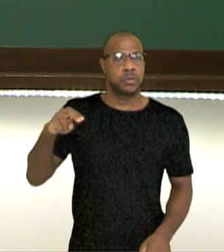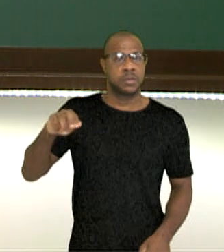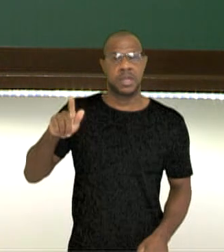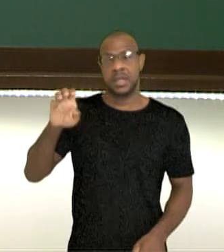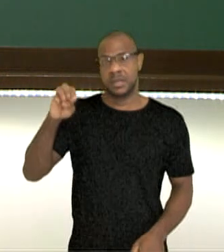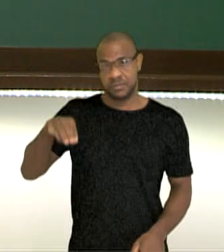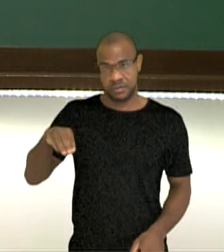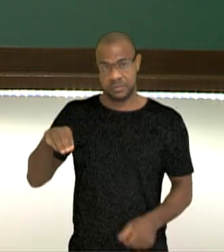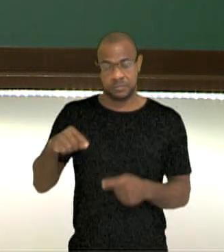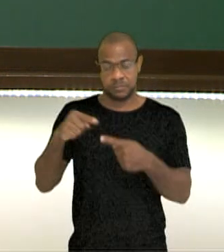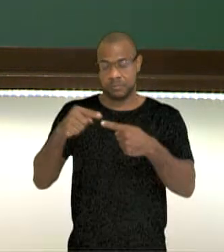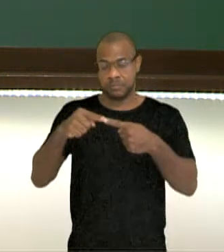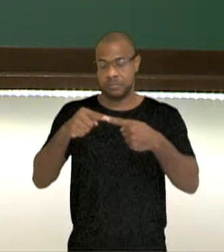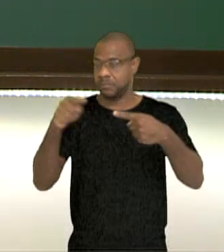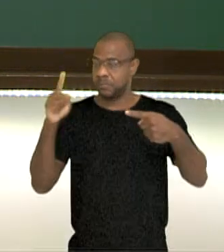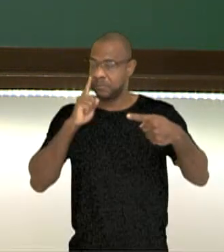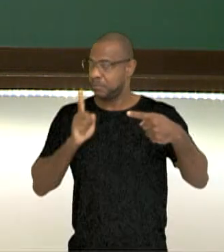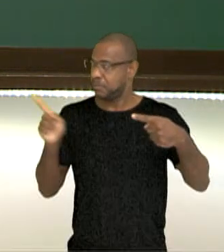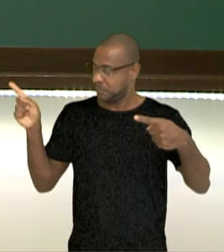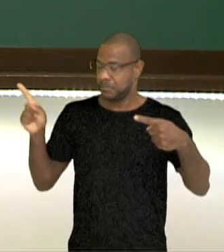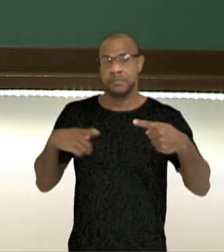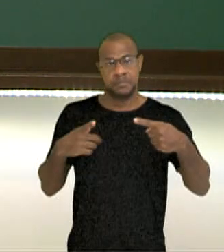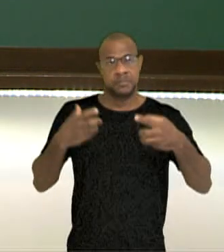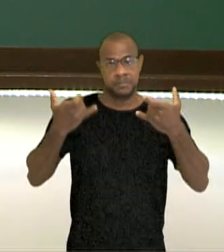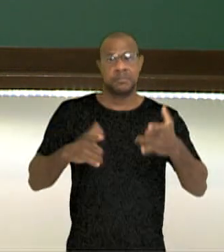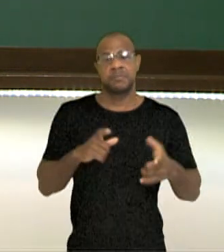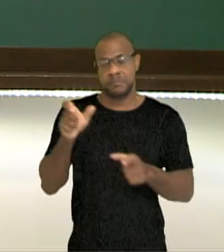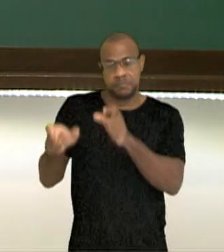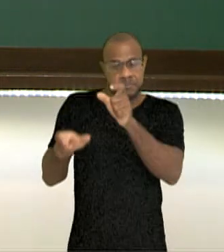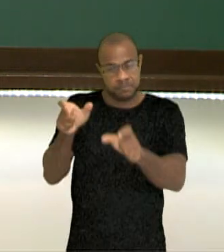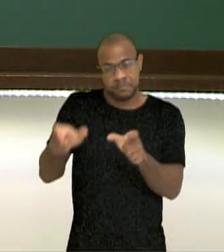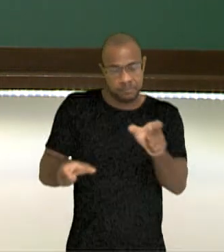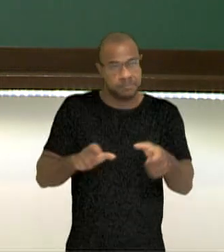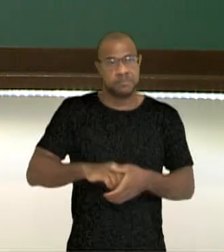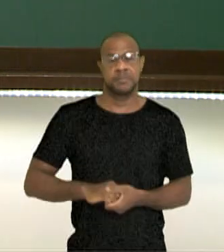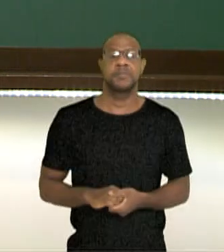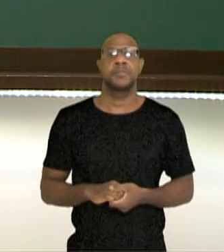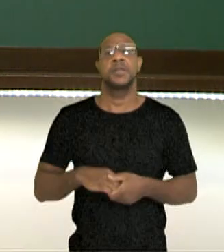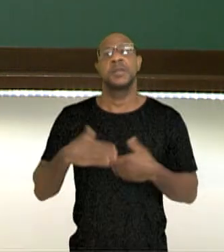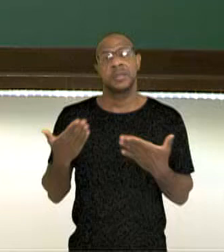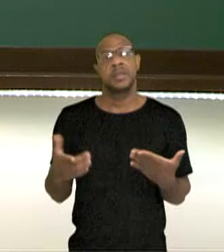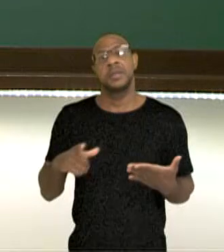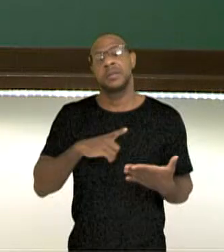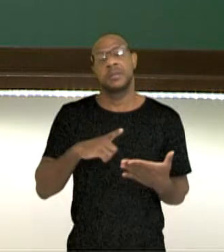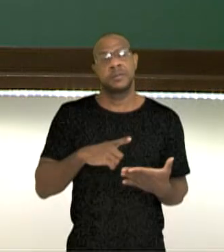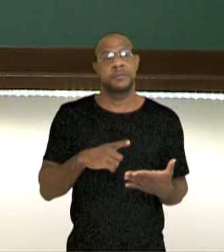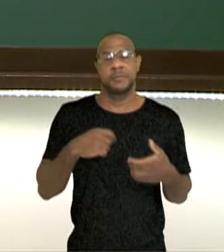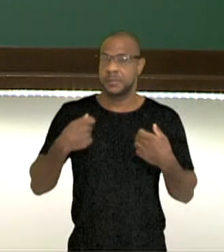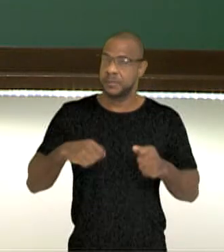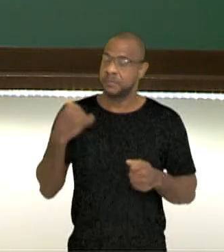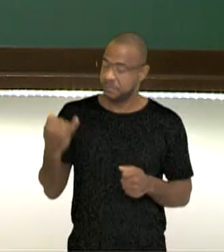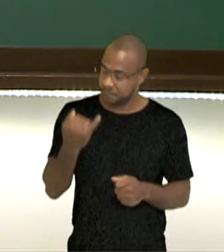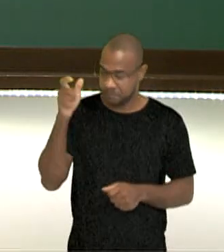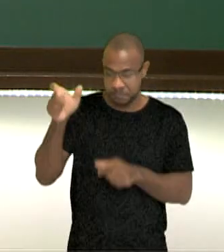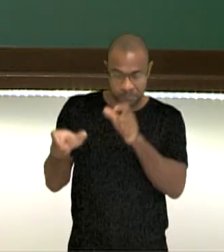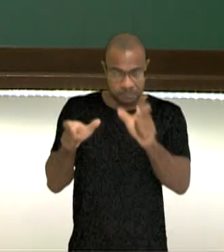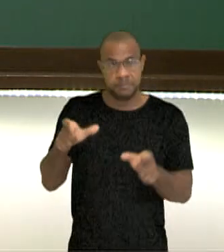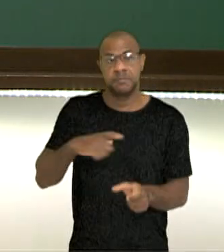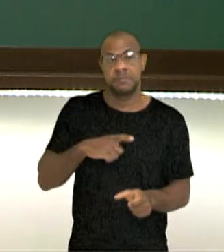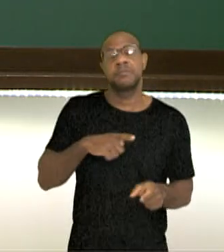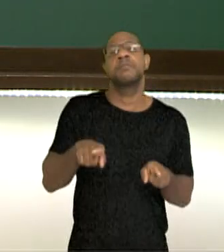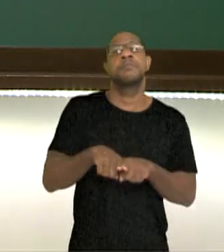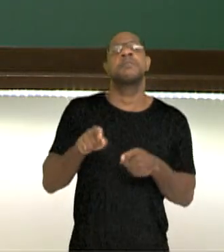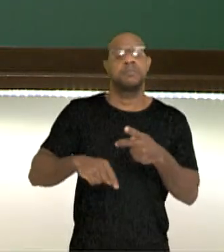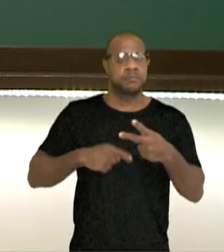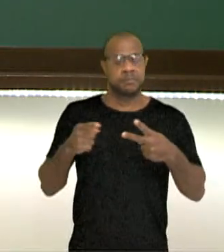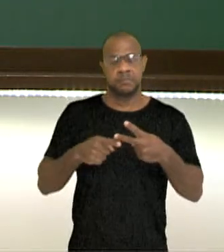narrativos. Se nós tivéssemos, por exemplo, um texto dissertativo, não existiriam personagens. Nós temos